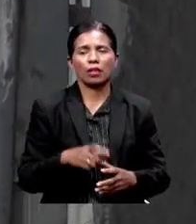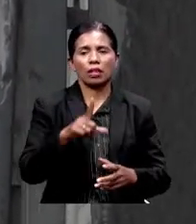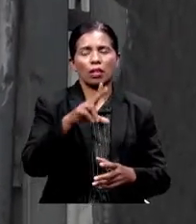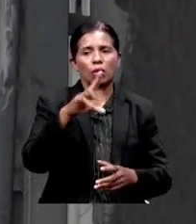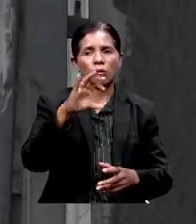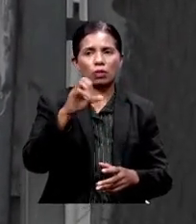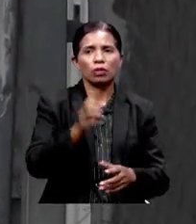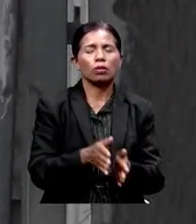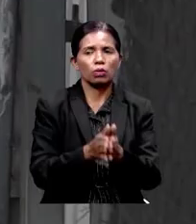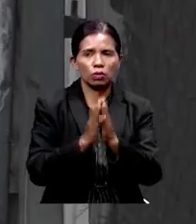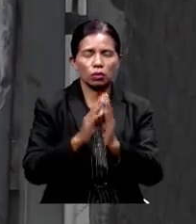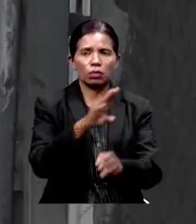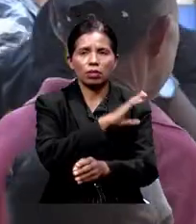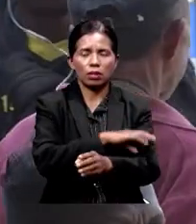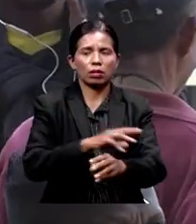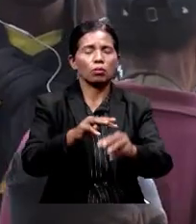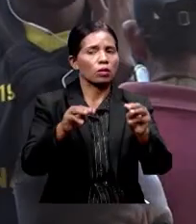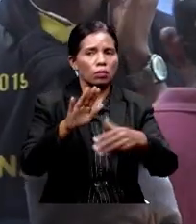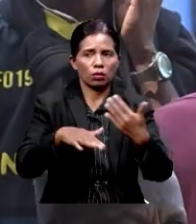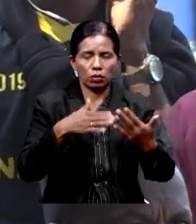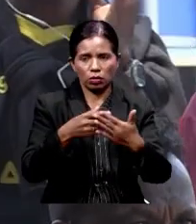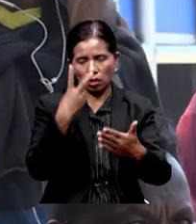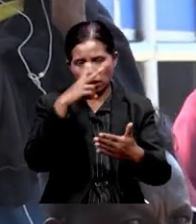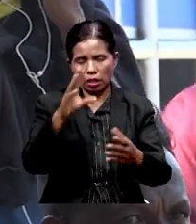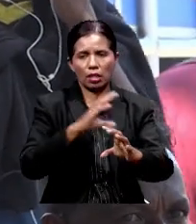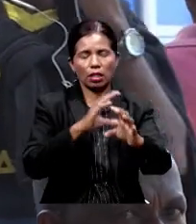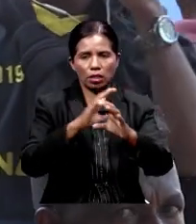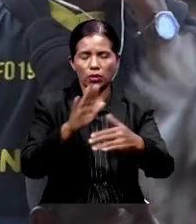su trânsito segurança rodoviária município Hoto, a tu controla careta no